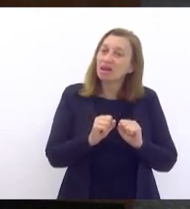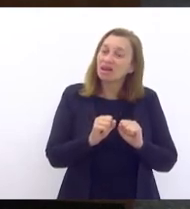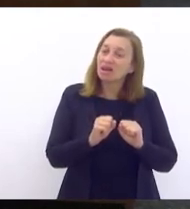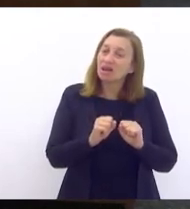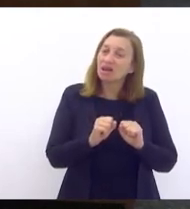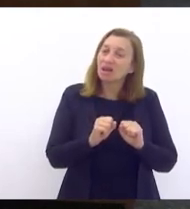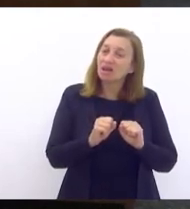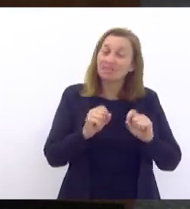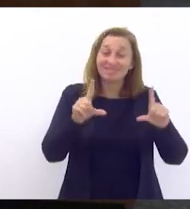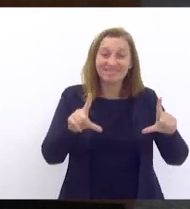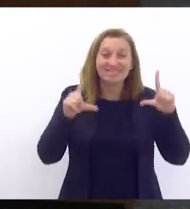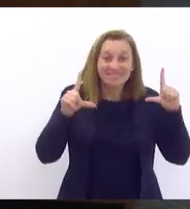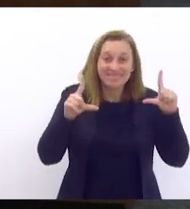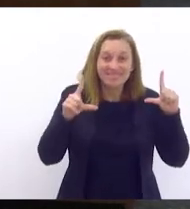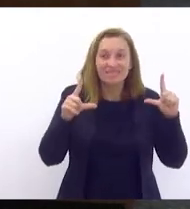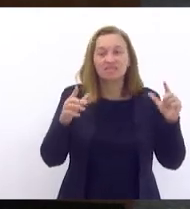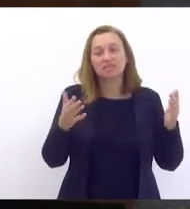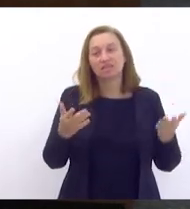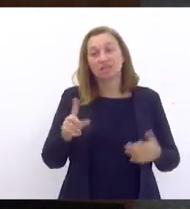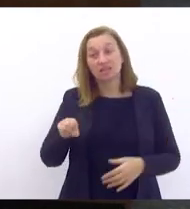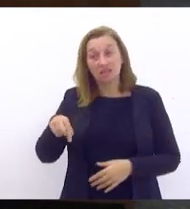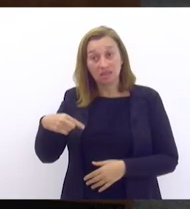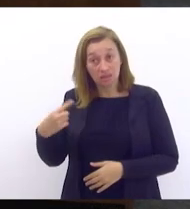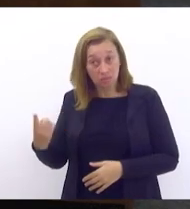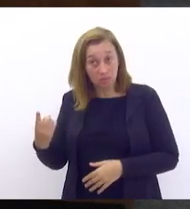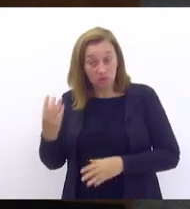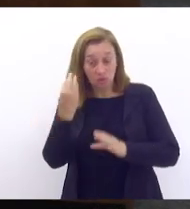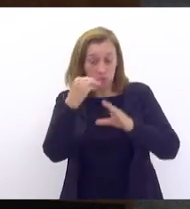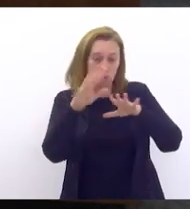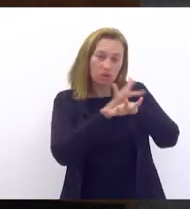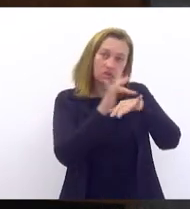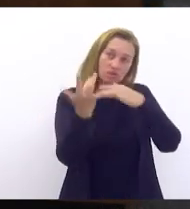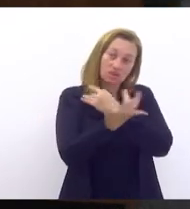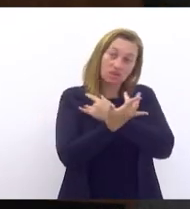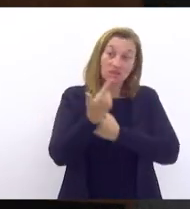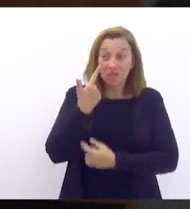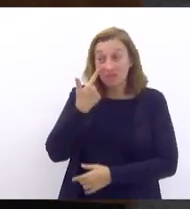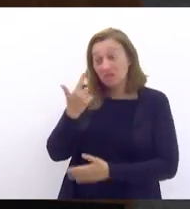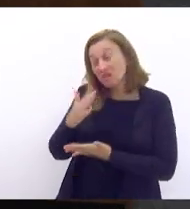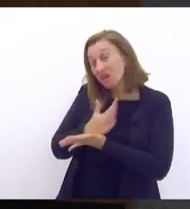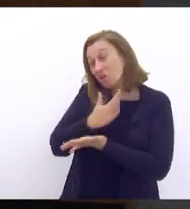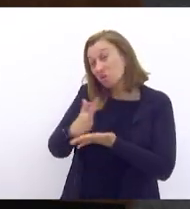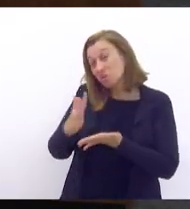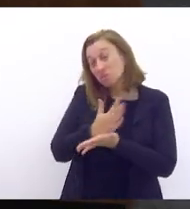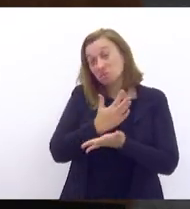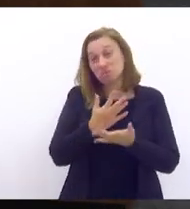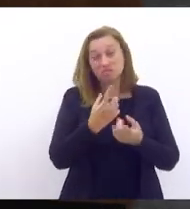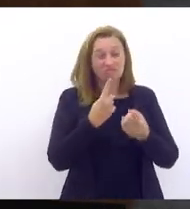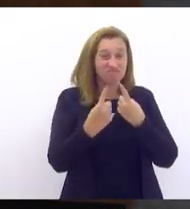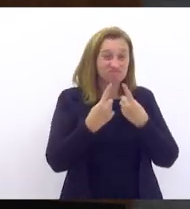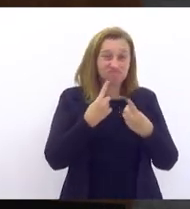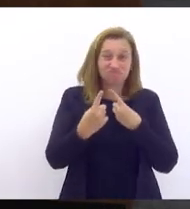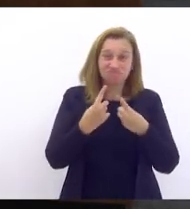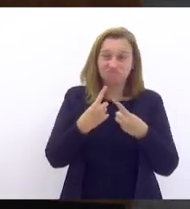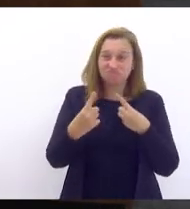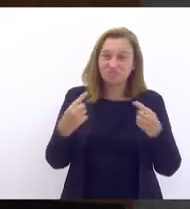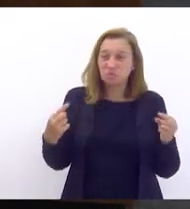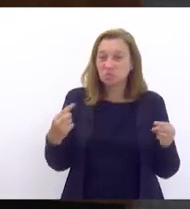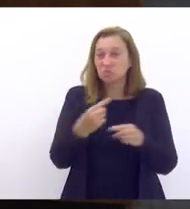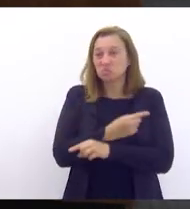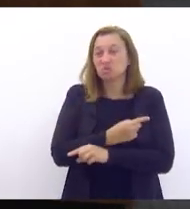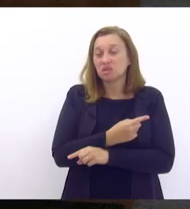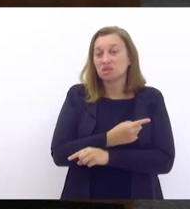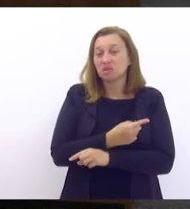fazer uma cena e depois ir para as redes sociais, a gente vê alguns debates totalmente